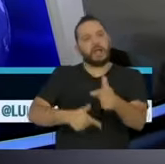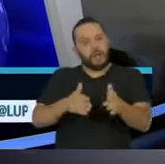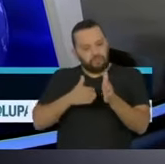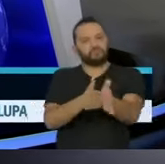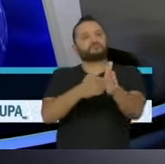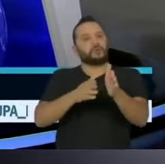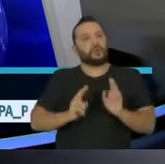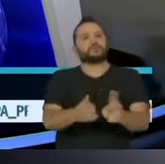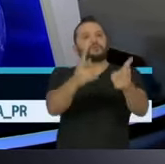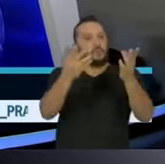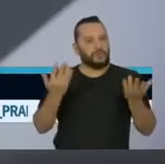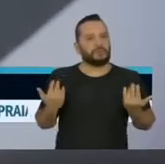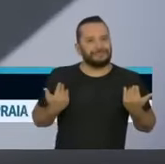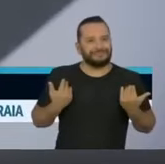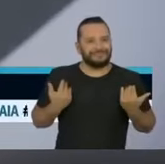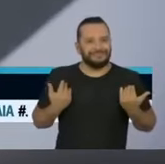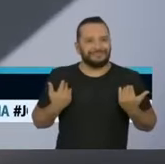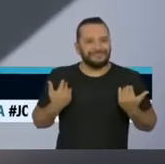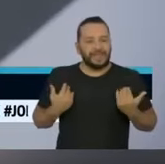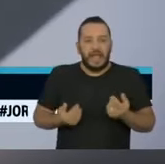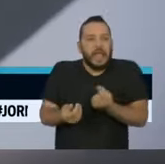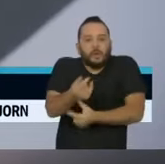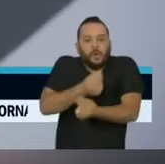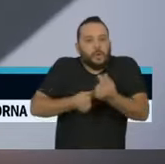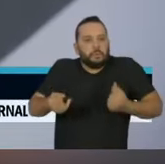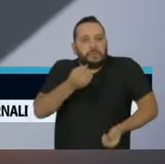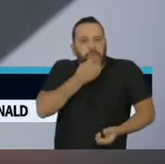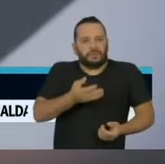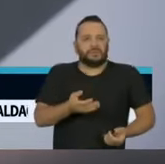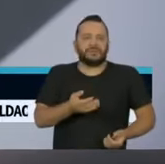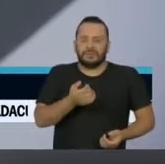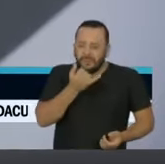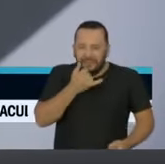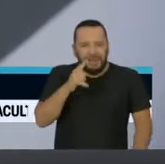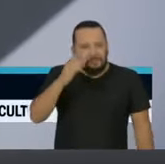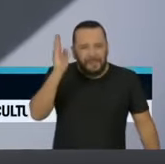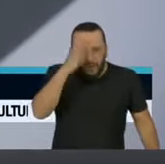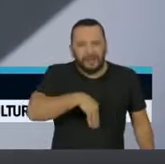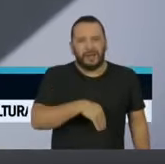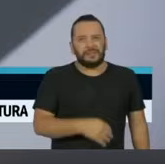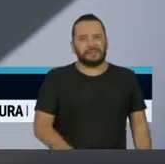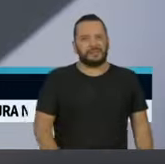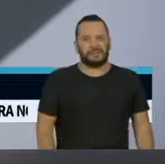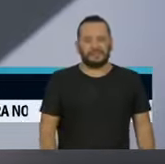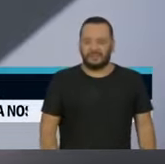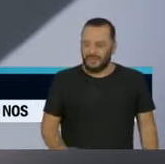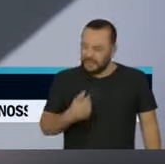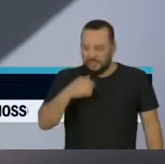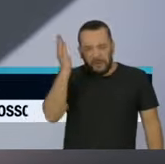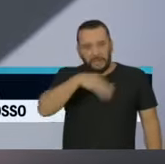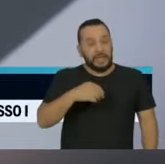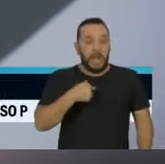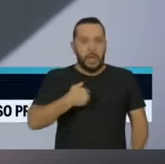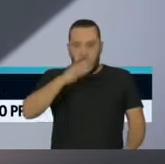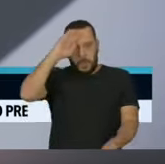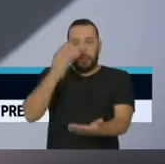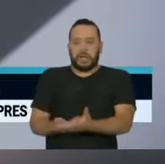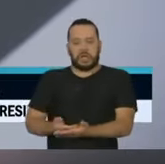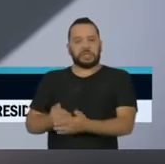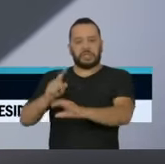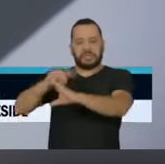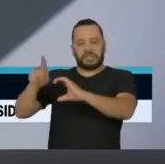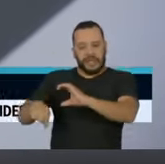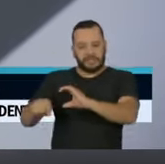derretimento da economia é uma coisa muito mais perversa do que simplesmente não acreditar na ciência